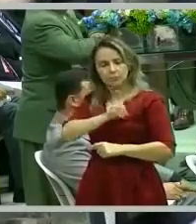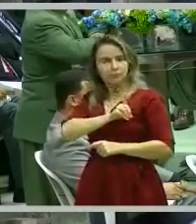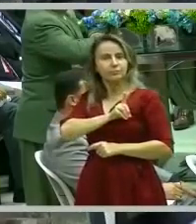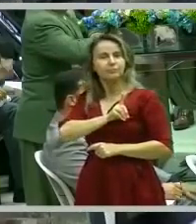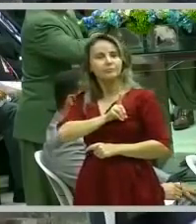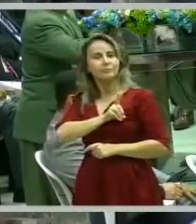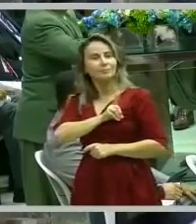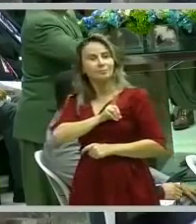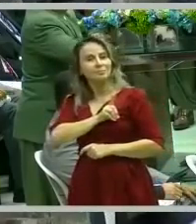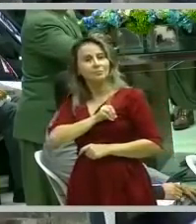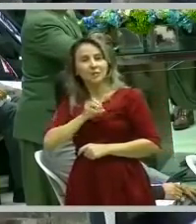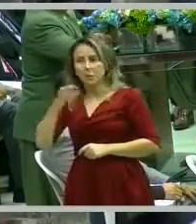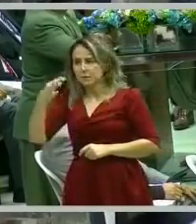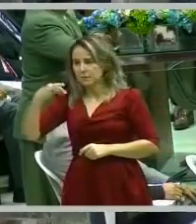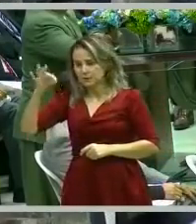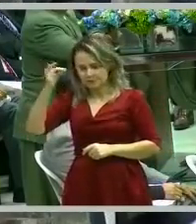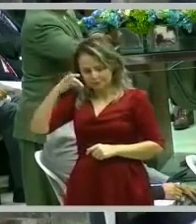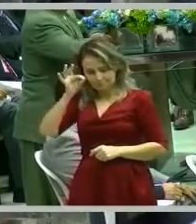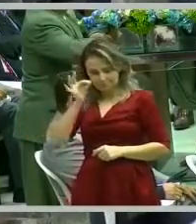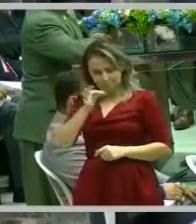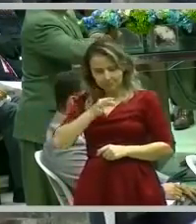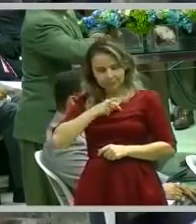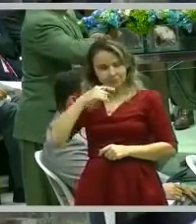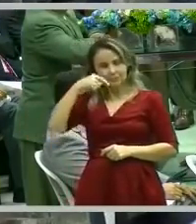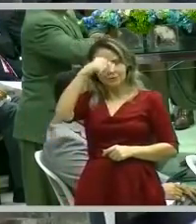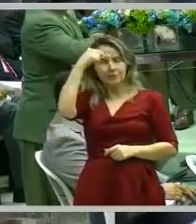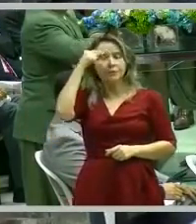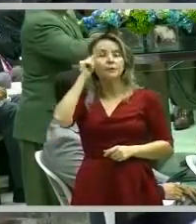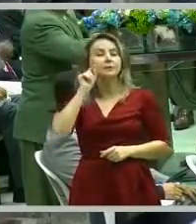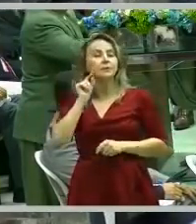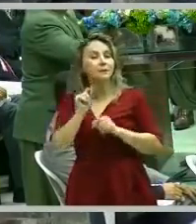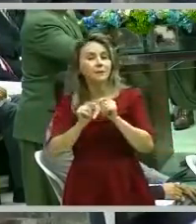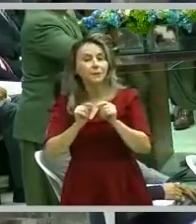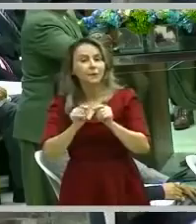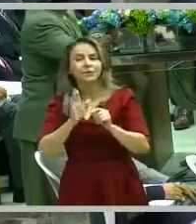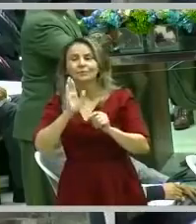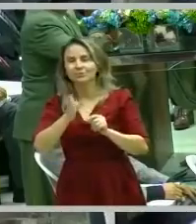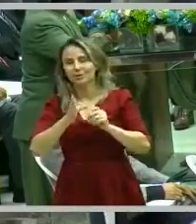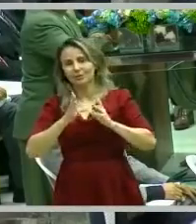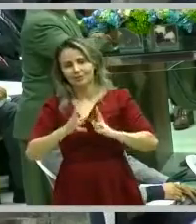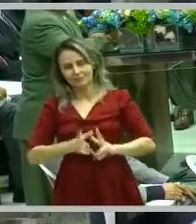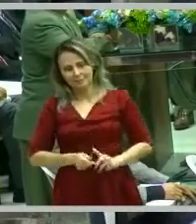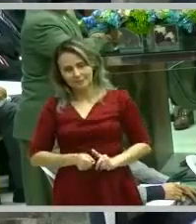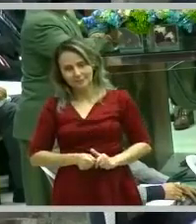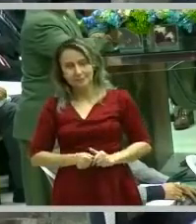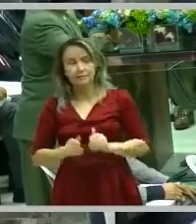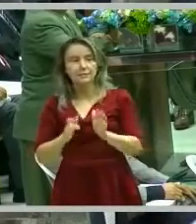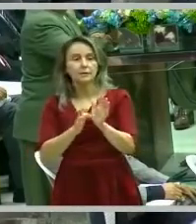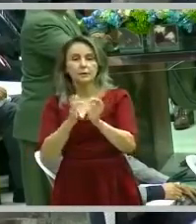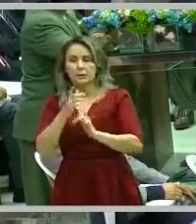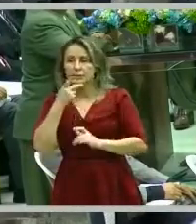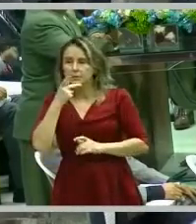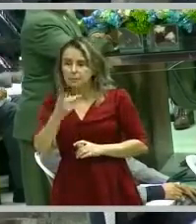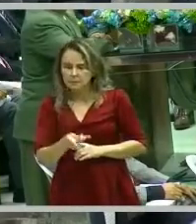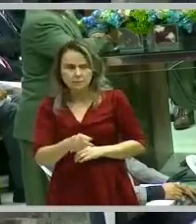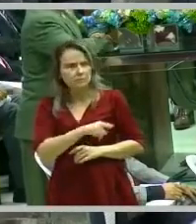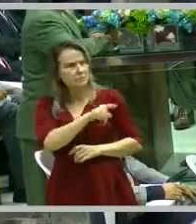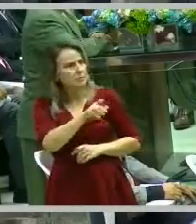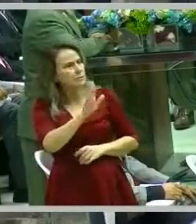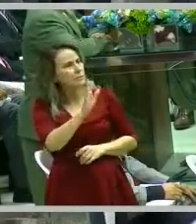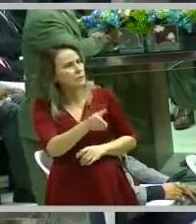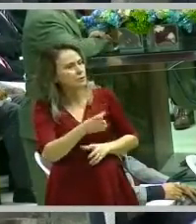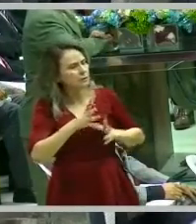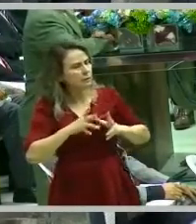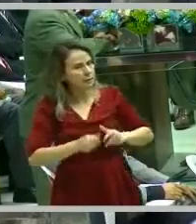na sua vida pelo Espírito Santo, então você está lavado. Jesus disse, vós já estáis limpos, lá